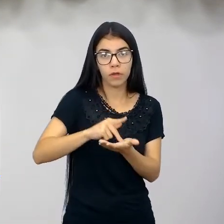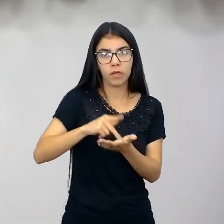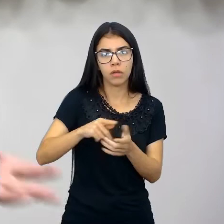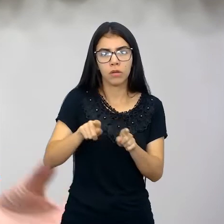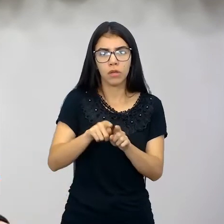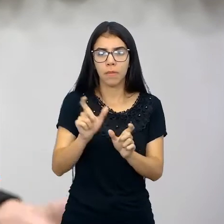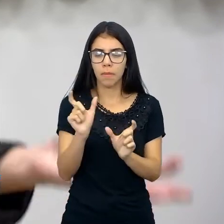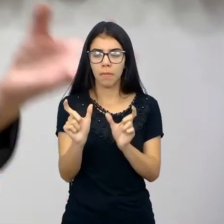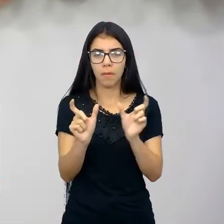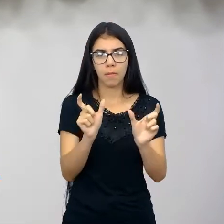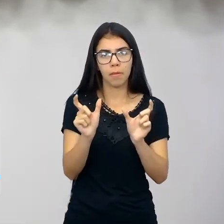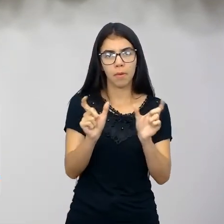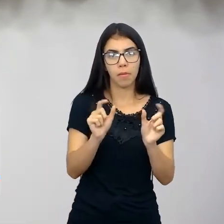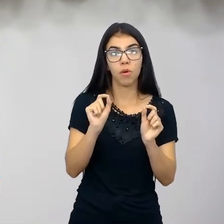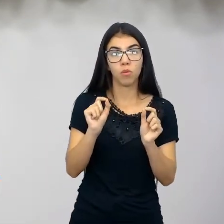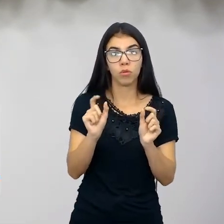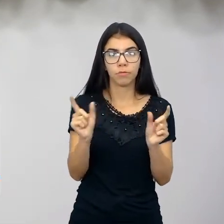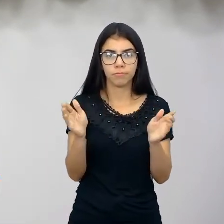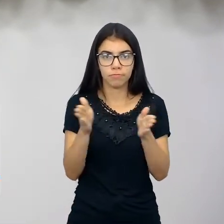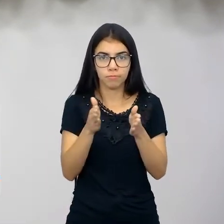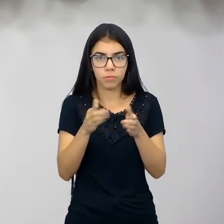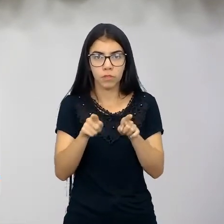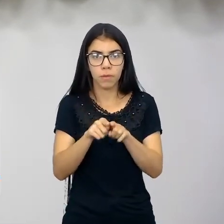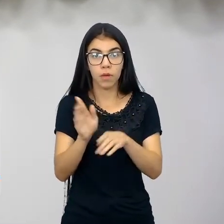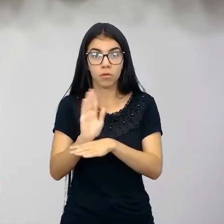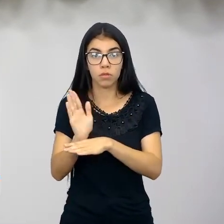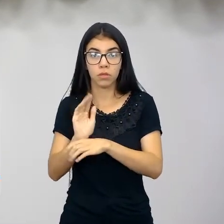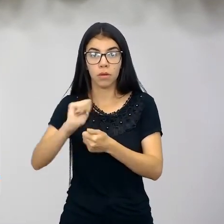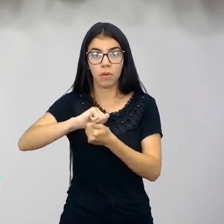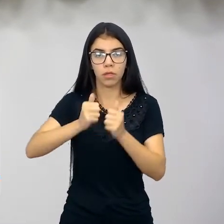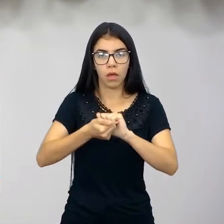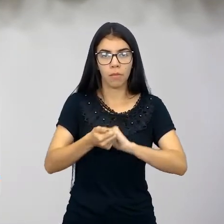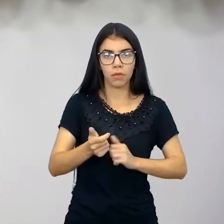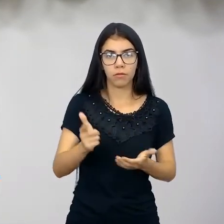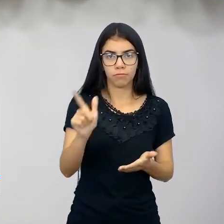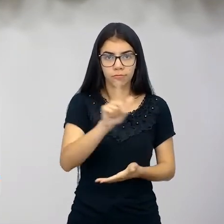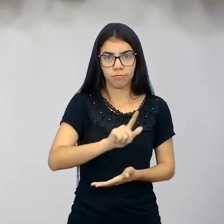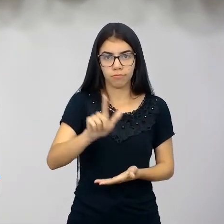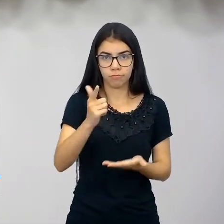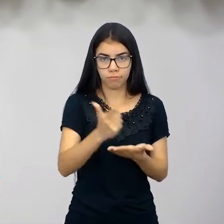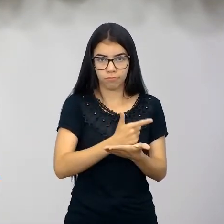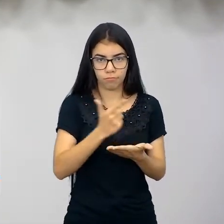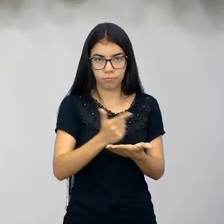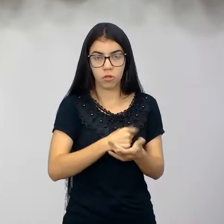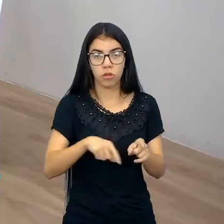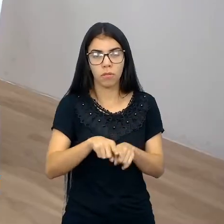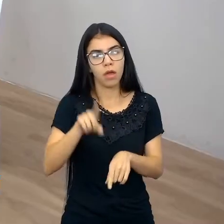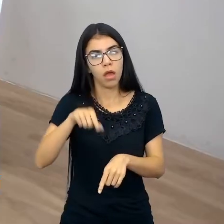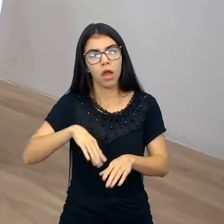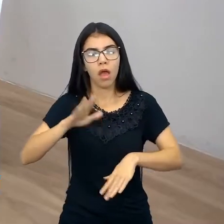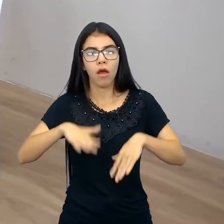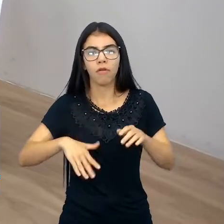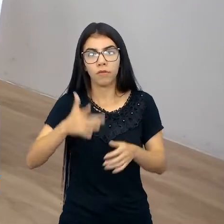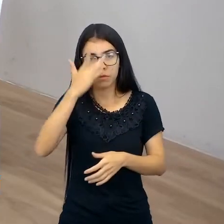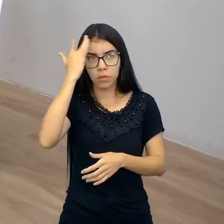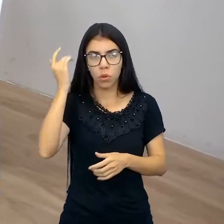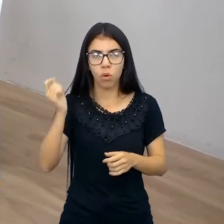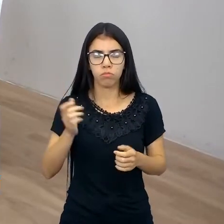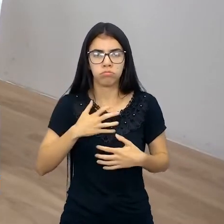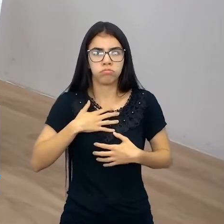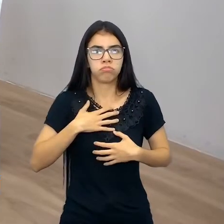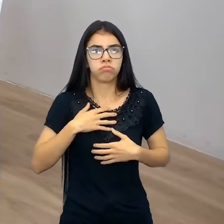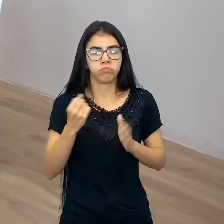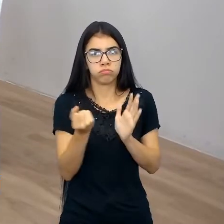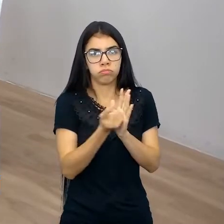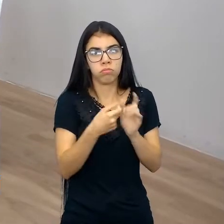curtos, trazendo o cinema para a literatura. Então essa integração já tem acontecido. Verdade. E tem gente que se choca quando a gente fala isso, fala